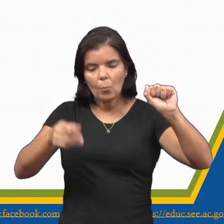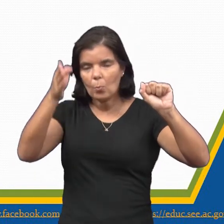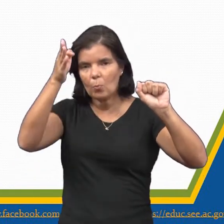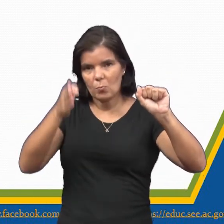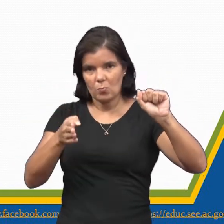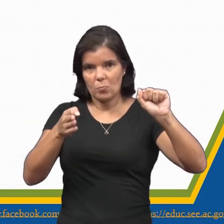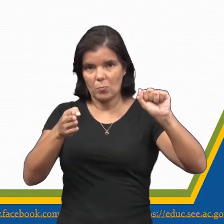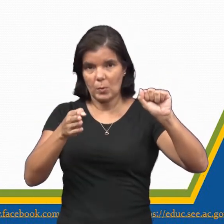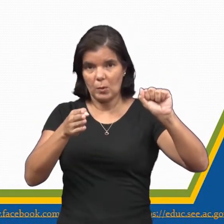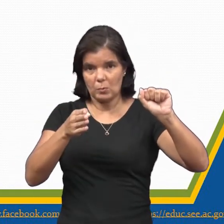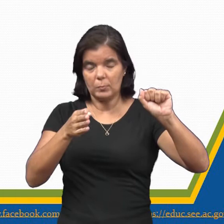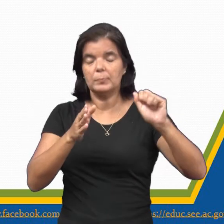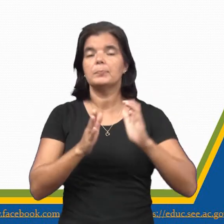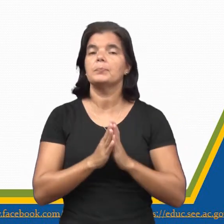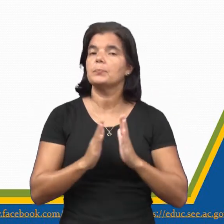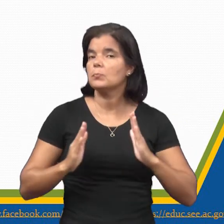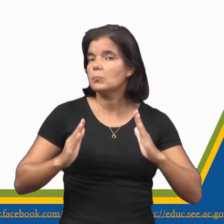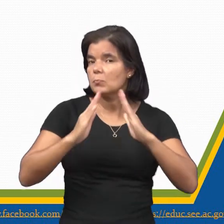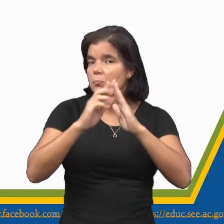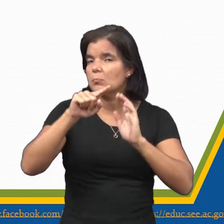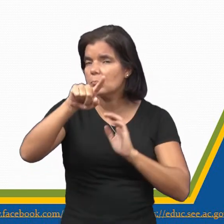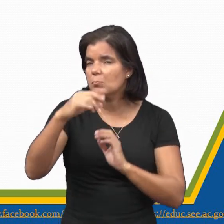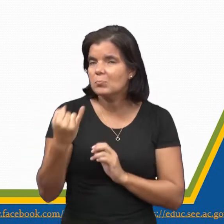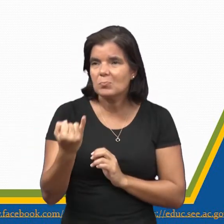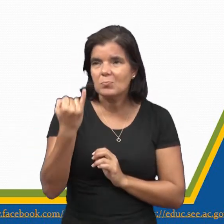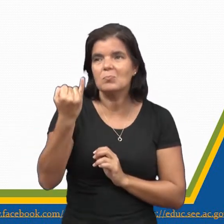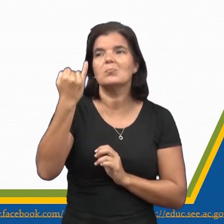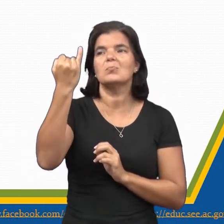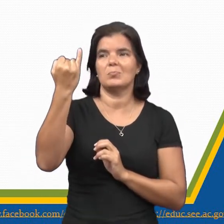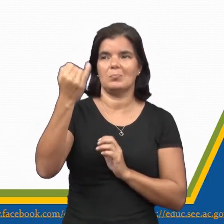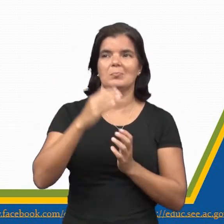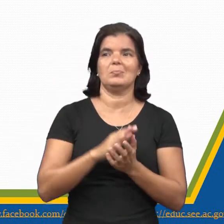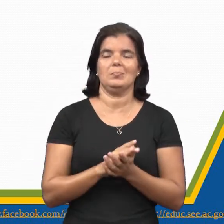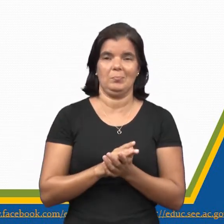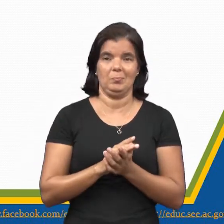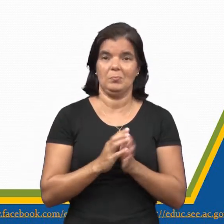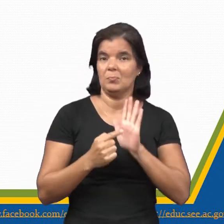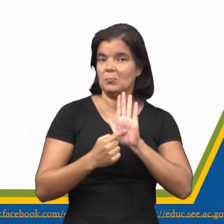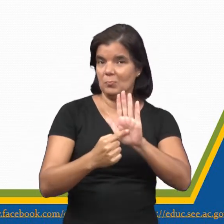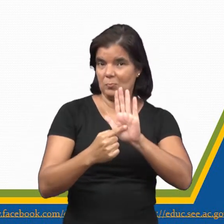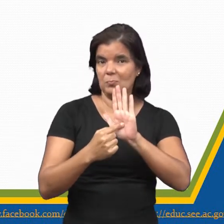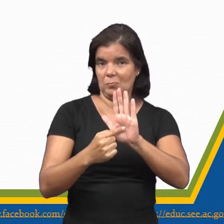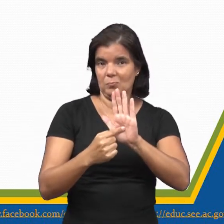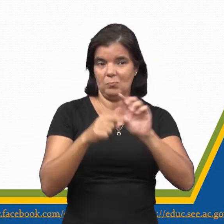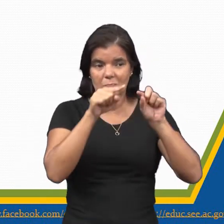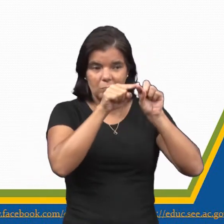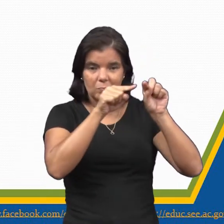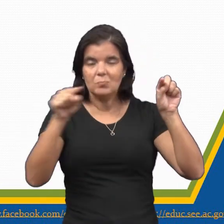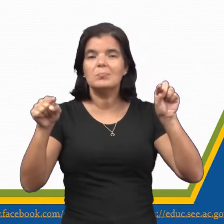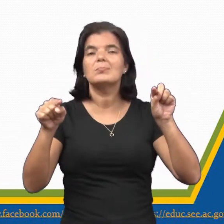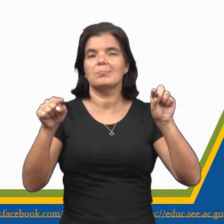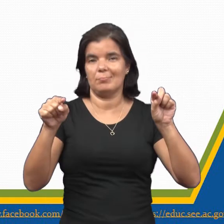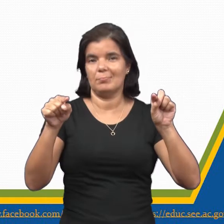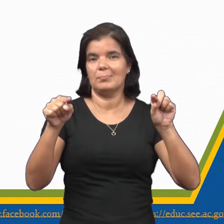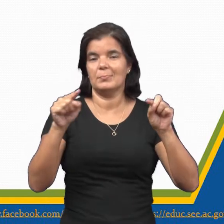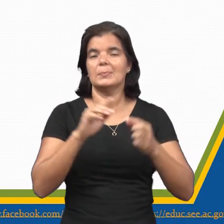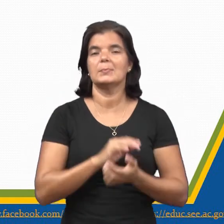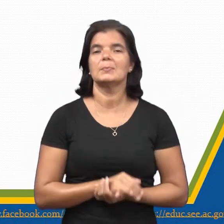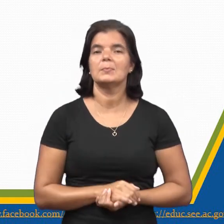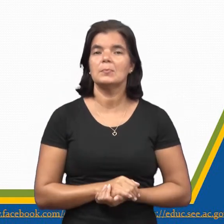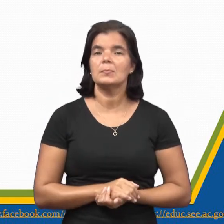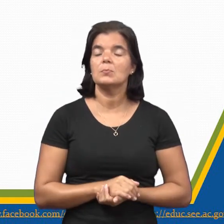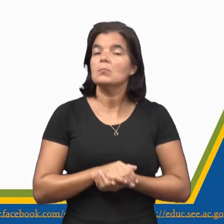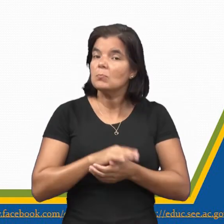são ângulos agudos, evidentemente. Mas o que importa para a gente é que apresentou um ângulo reto, é um triângulo retângulo.